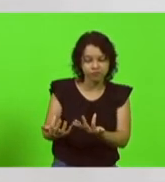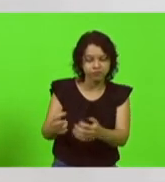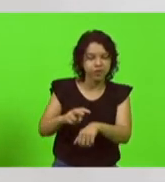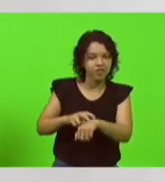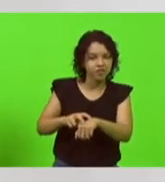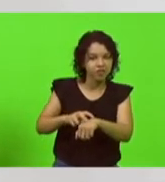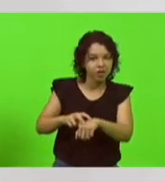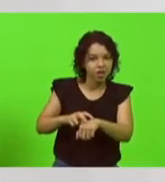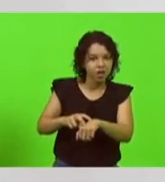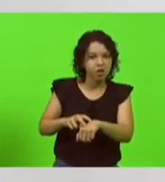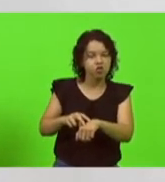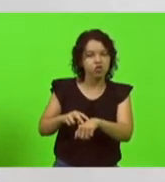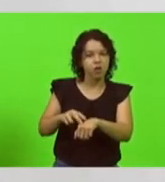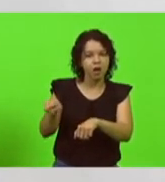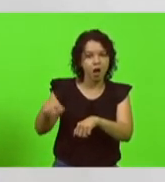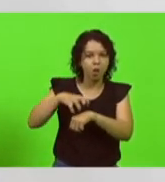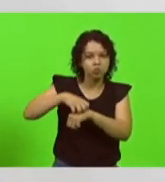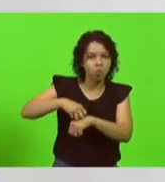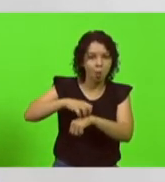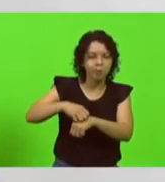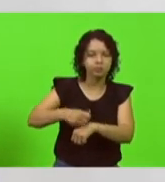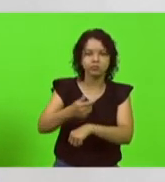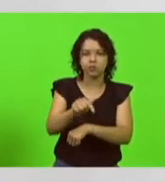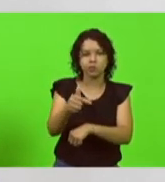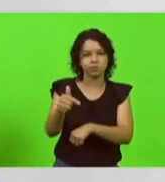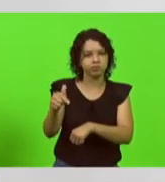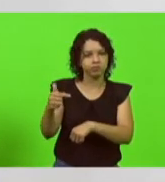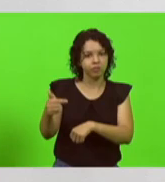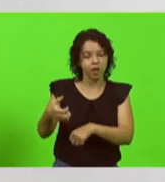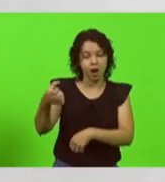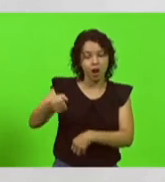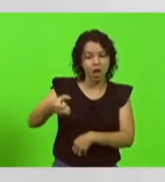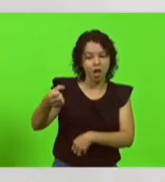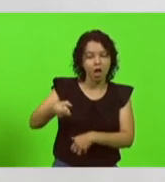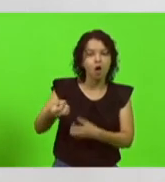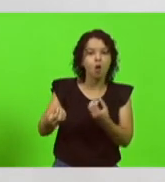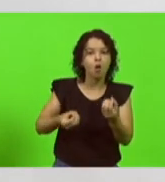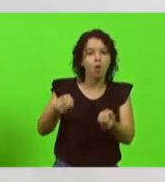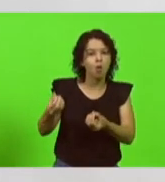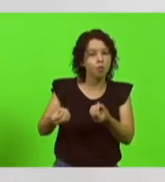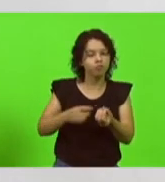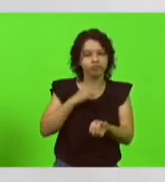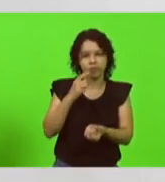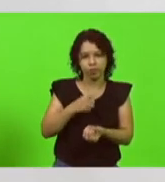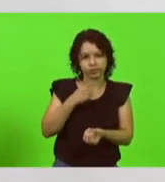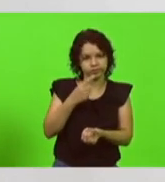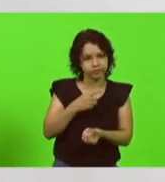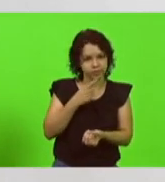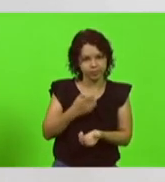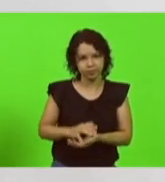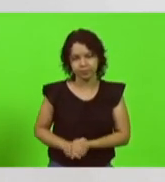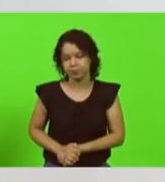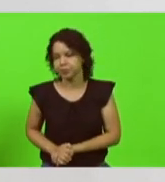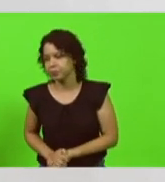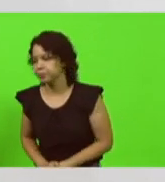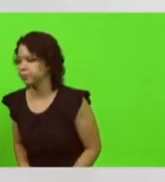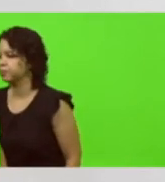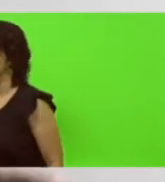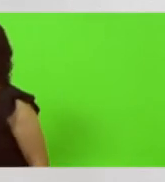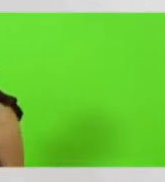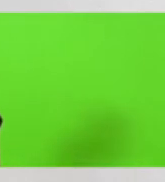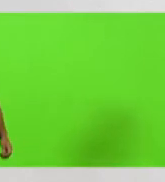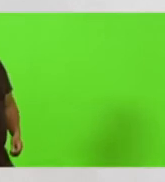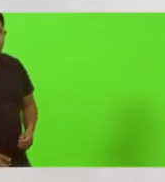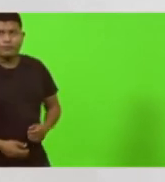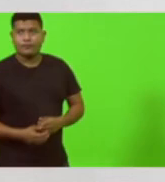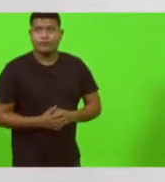poder continuar a produção do leite e gerar o pouco de renda para se manter lá na atividade. Então é